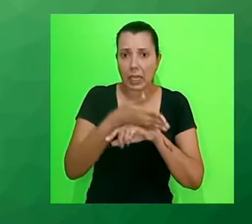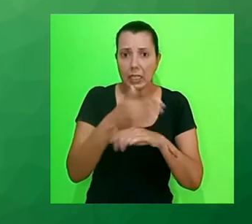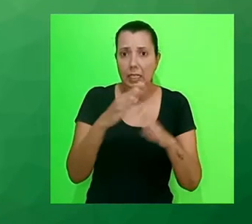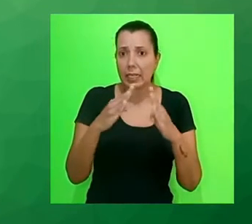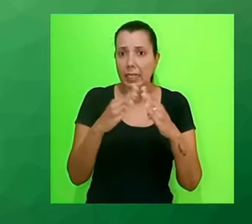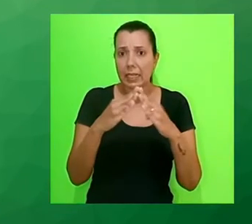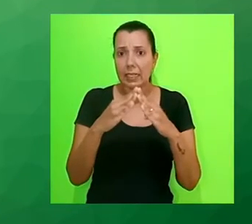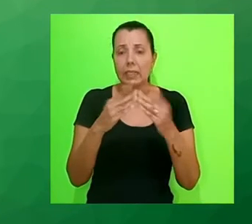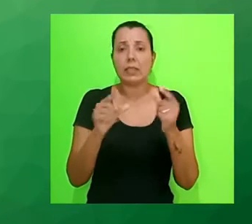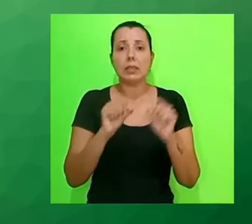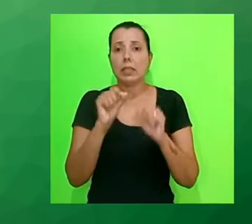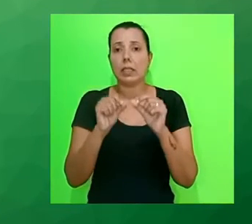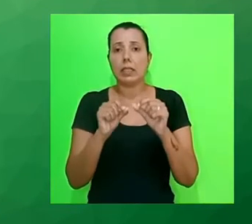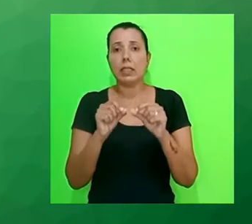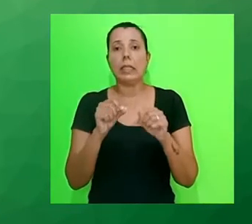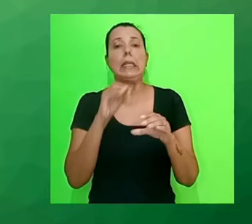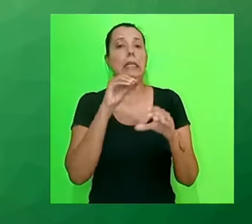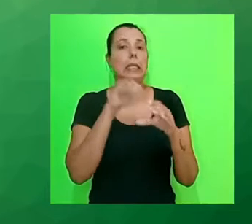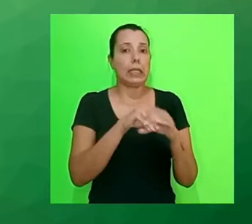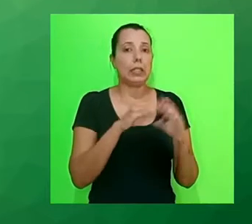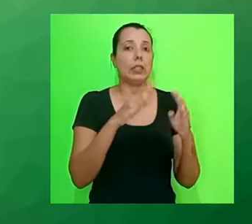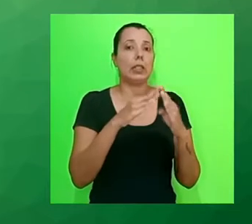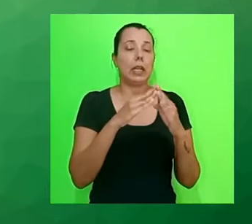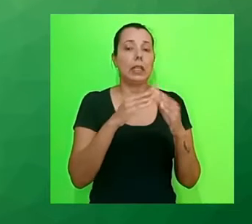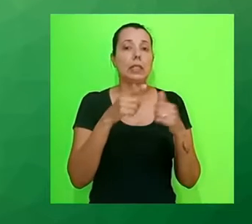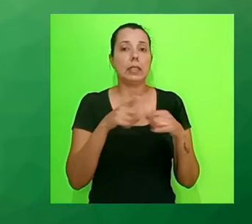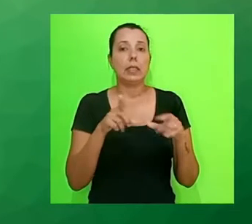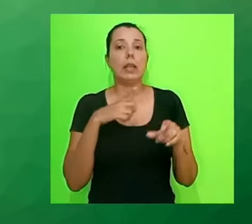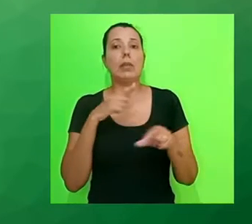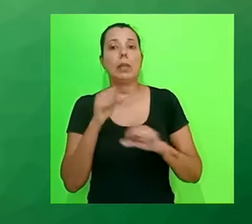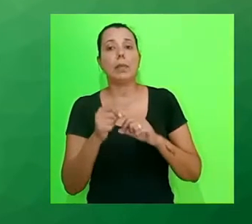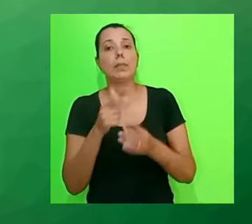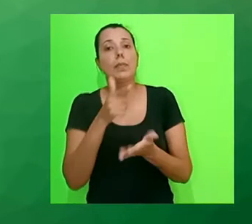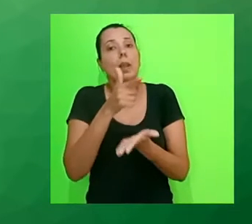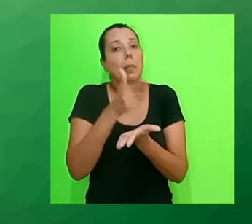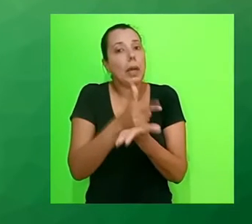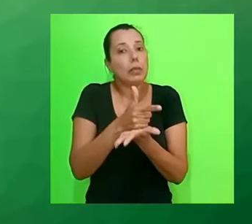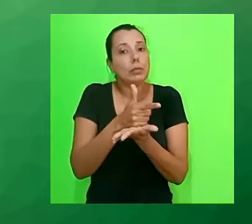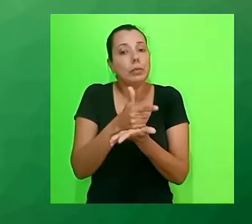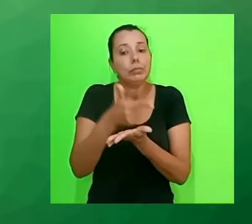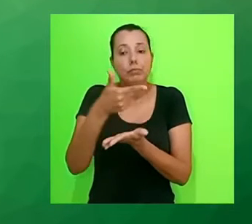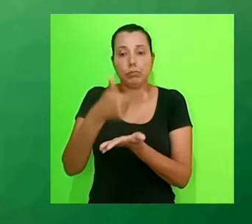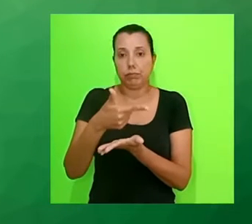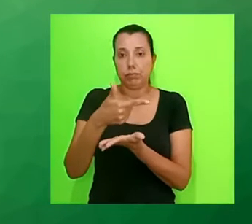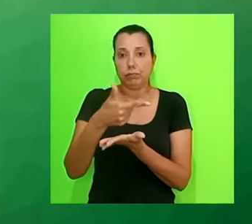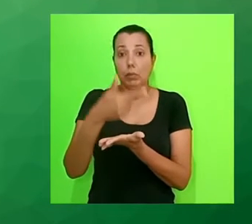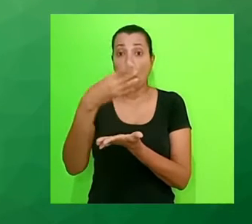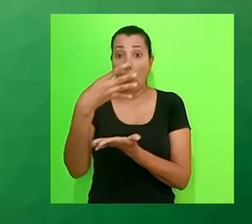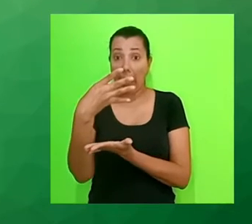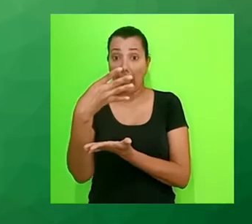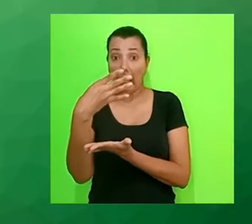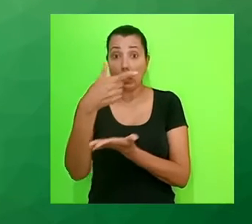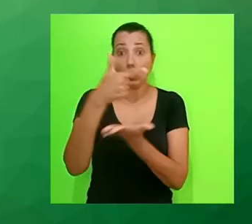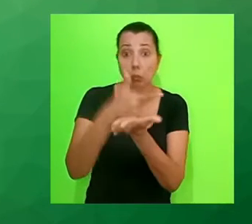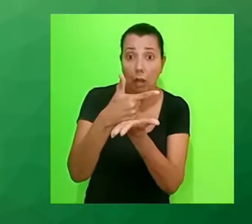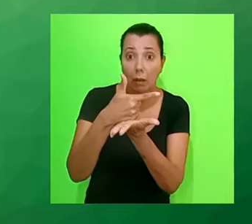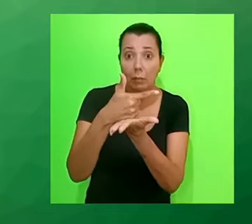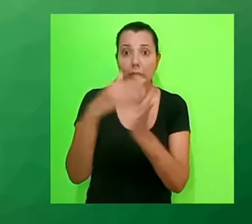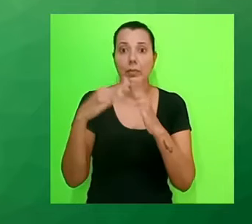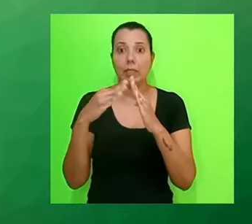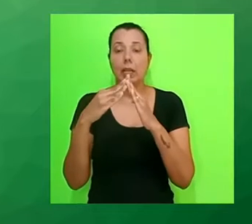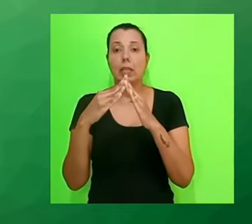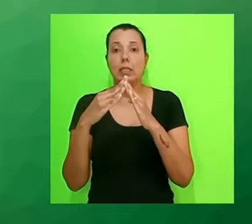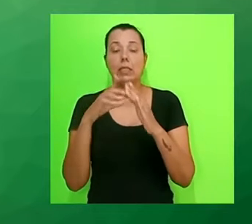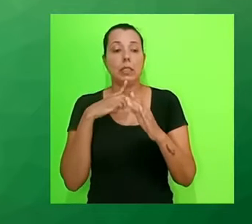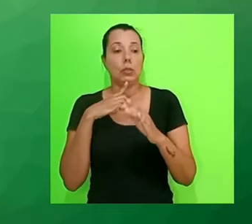gente não pode perder isso de vista. Isso é uma situação extremamente agravada. Nós vivemos uma situação de